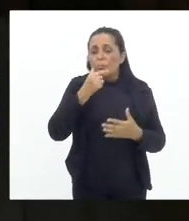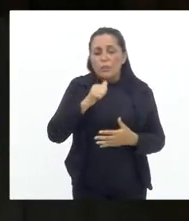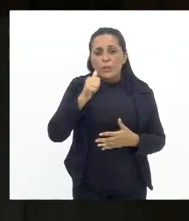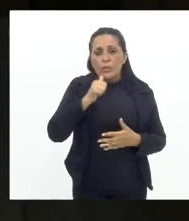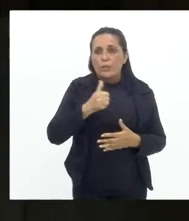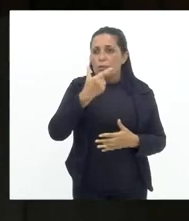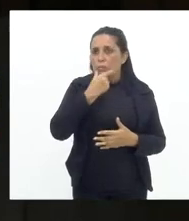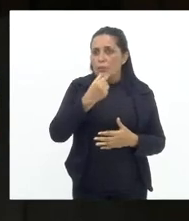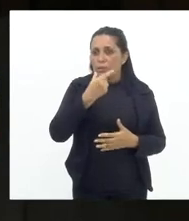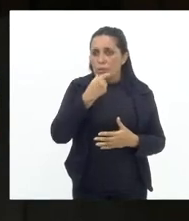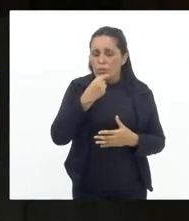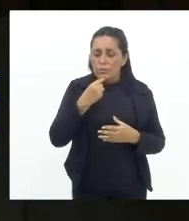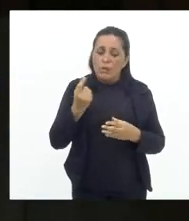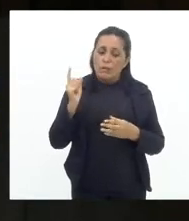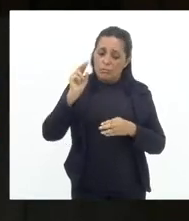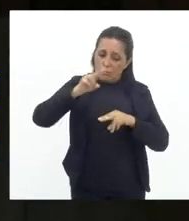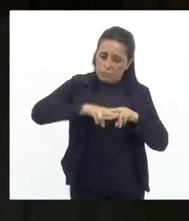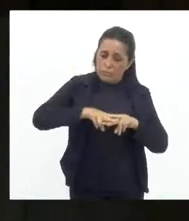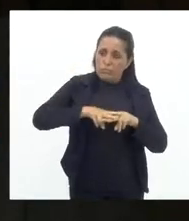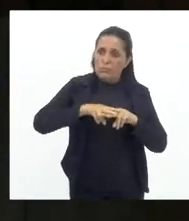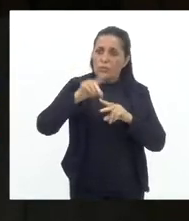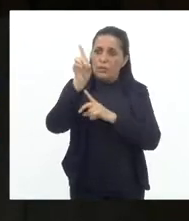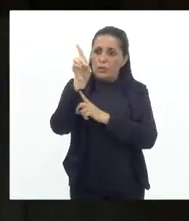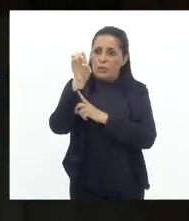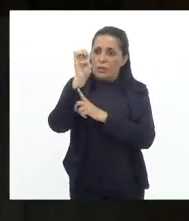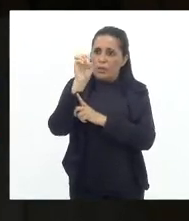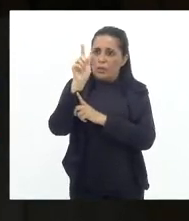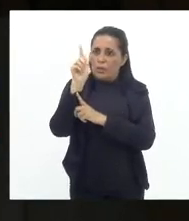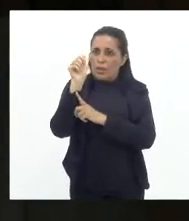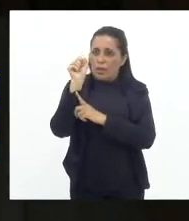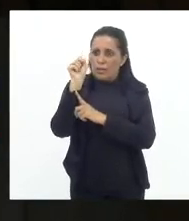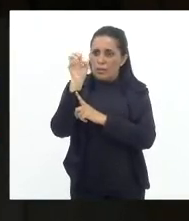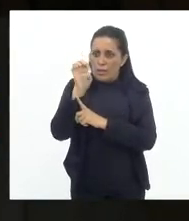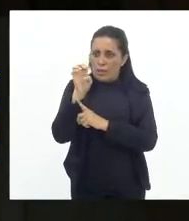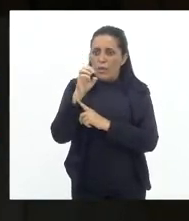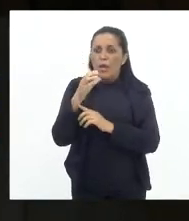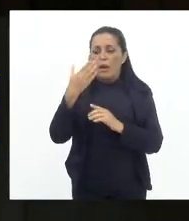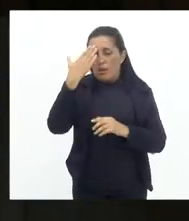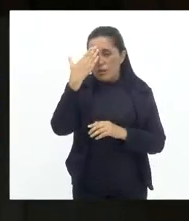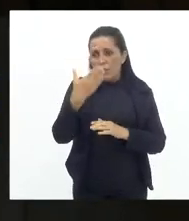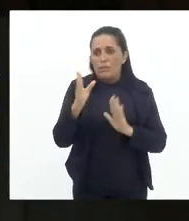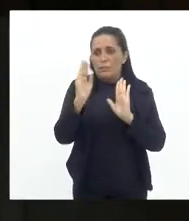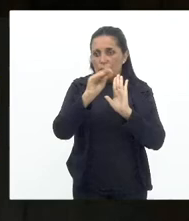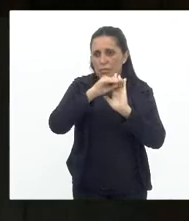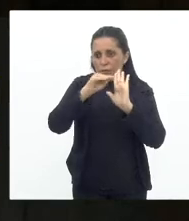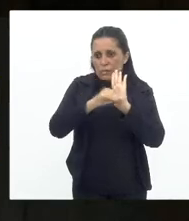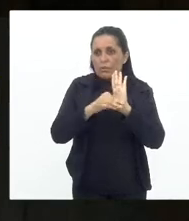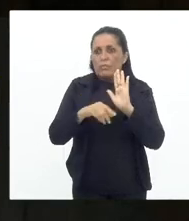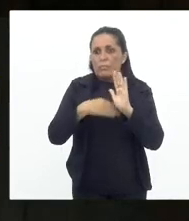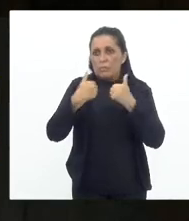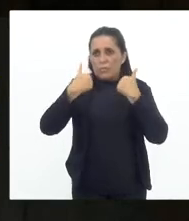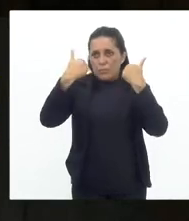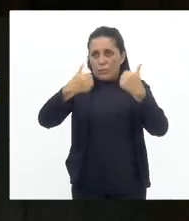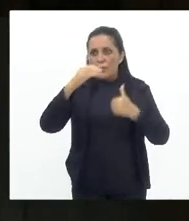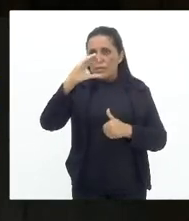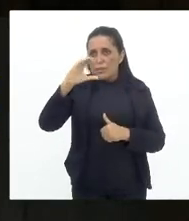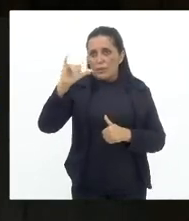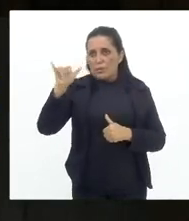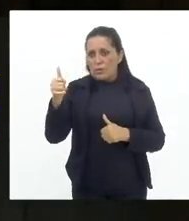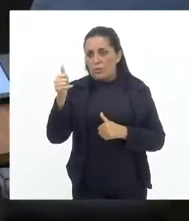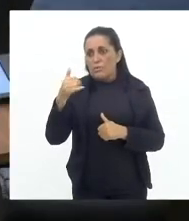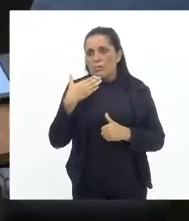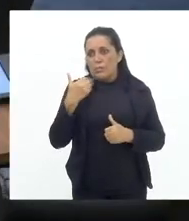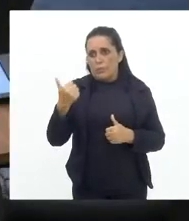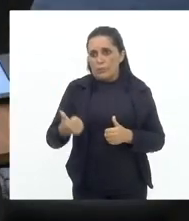meninos e meninas internos no degase Esse é o propósito do projeto agradeço as emendas que vão melhorar e agradeço a ccj pelo parecer que já